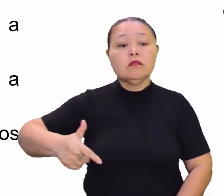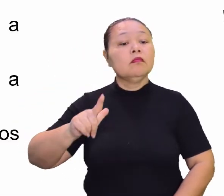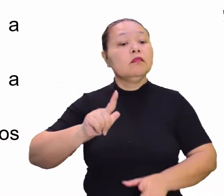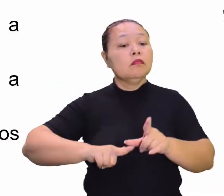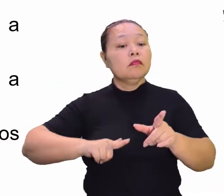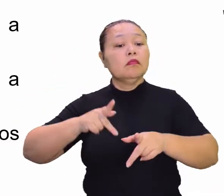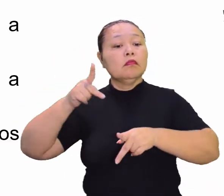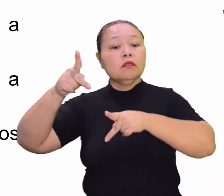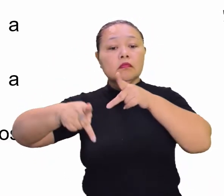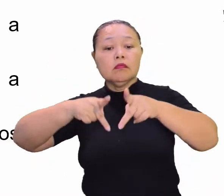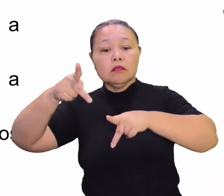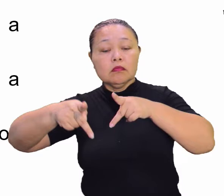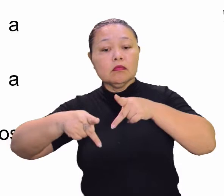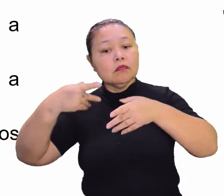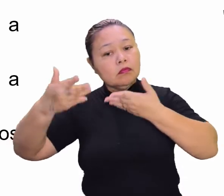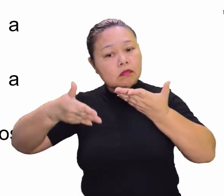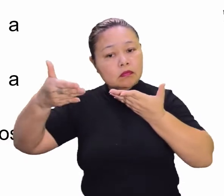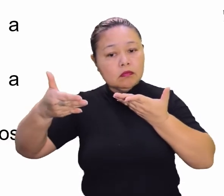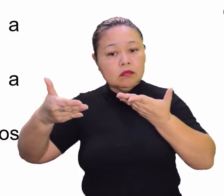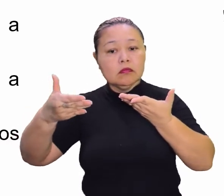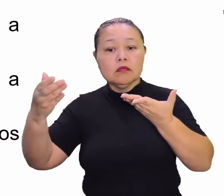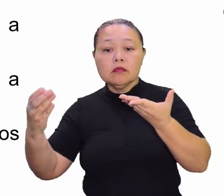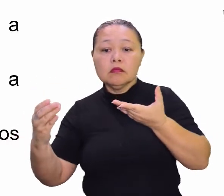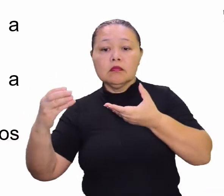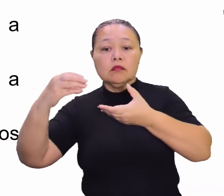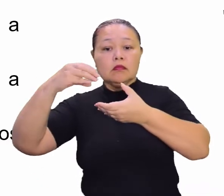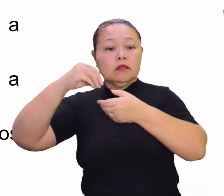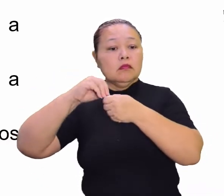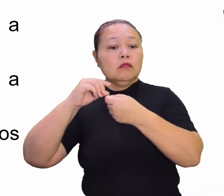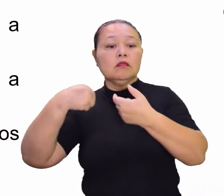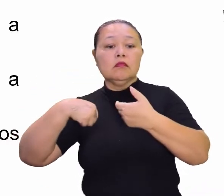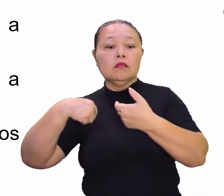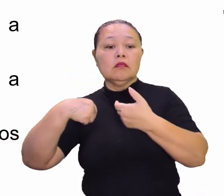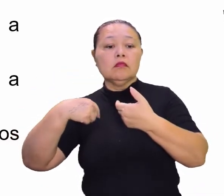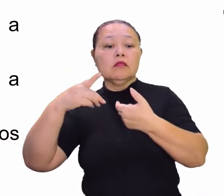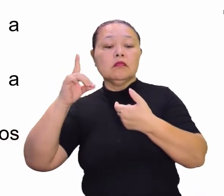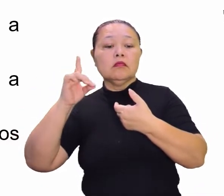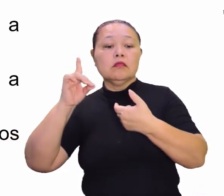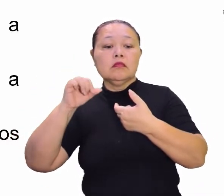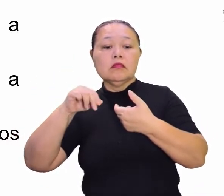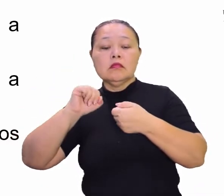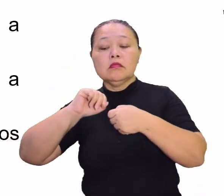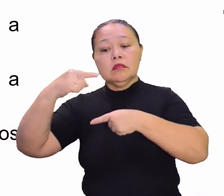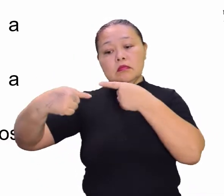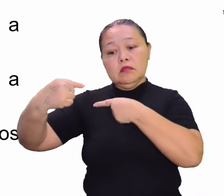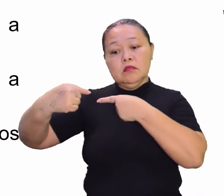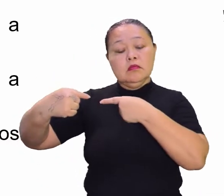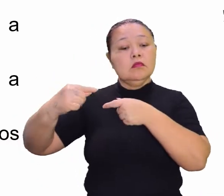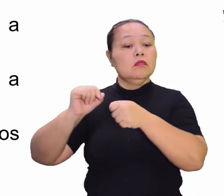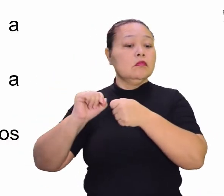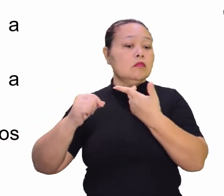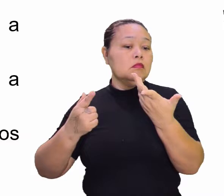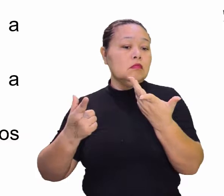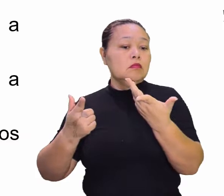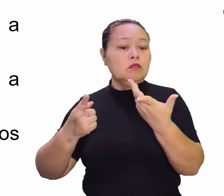A. Populista, que favorecia a cooptação de dissidentes